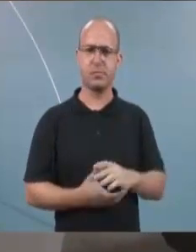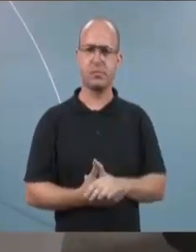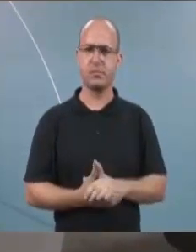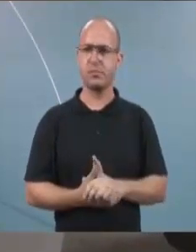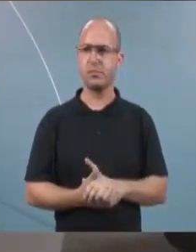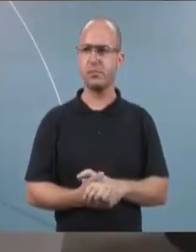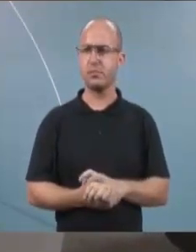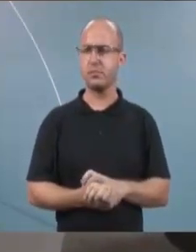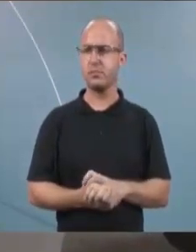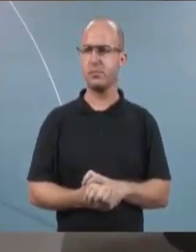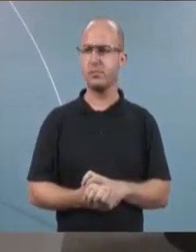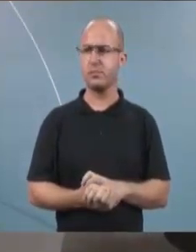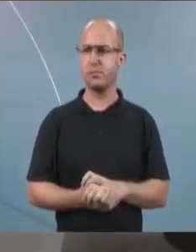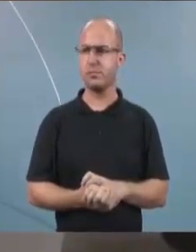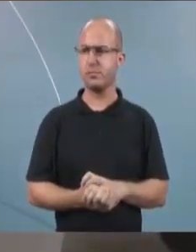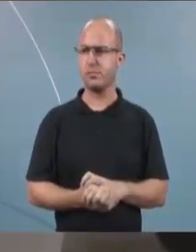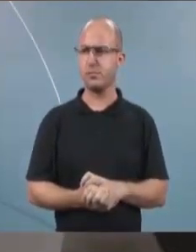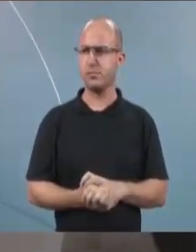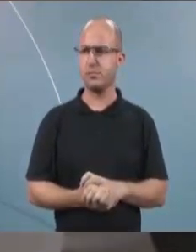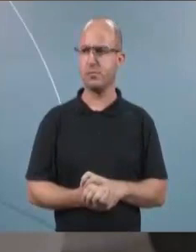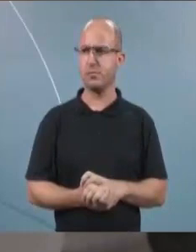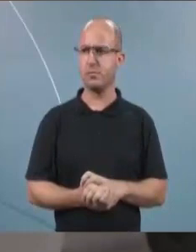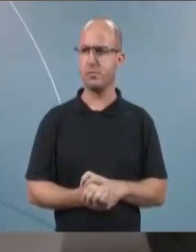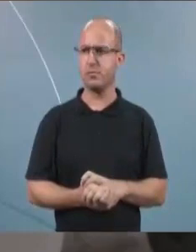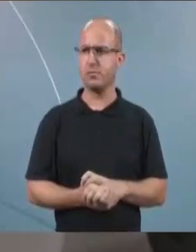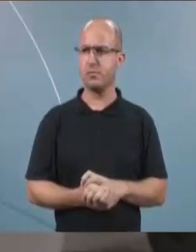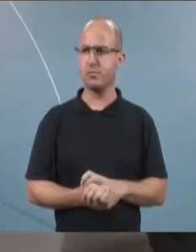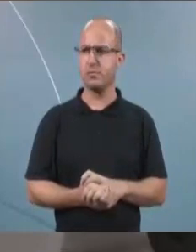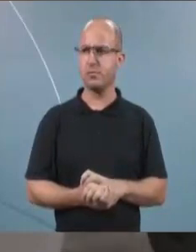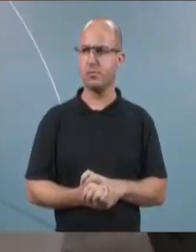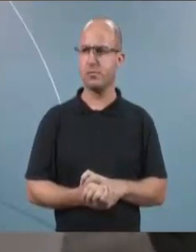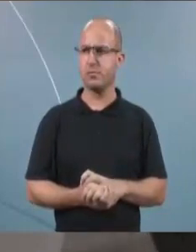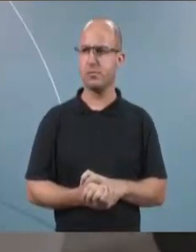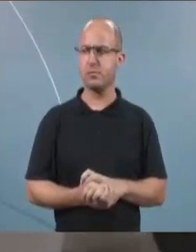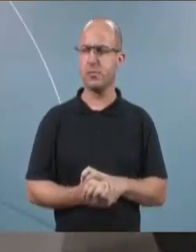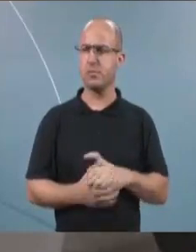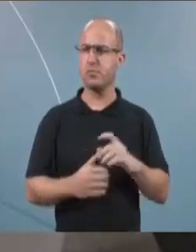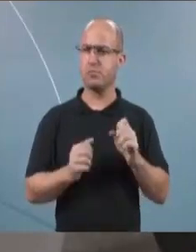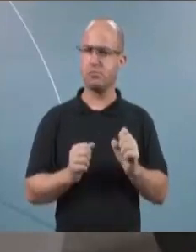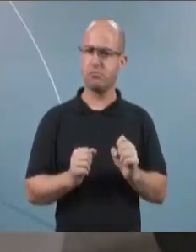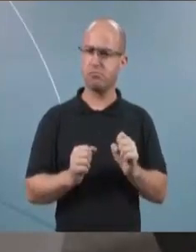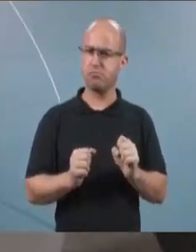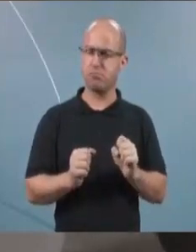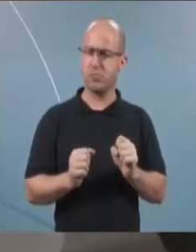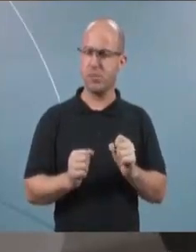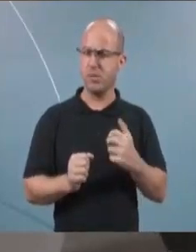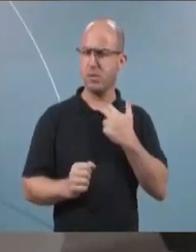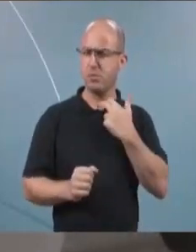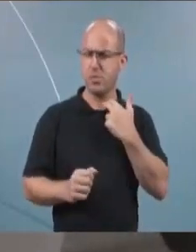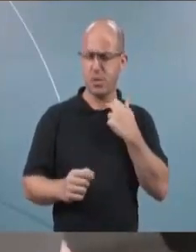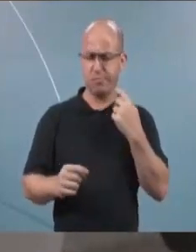realmente uma coisa que a gente não pode concordar